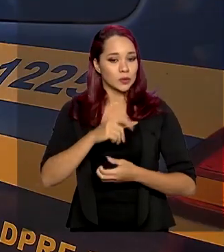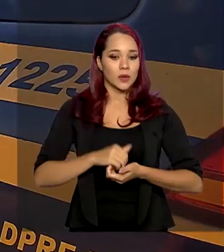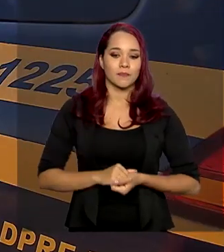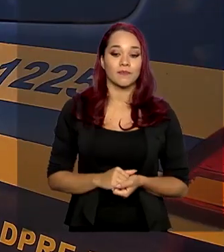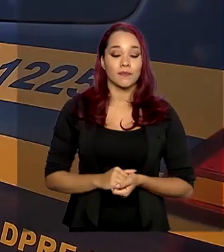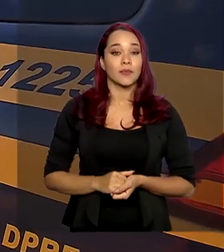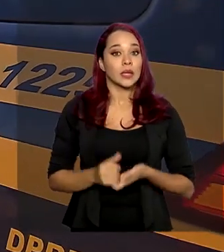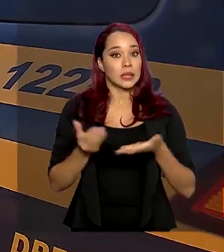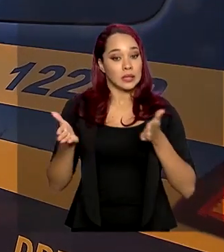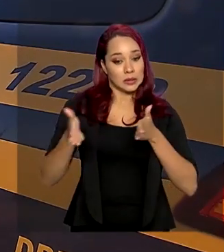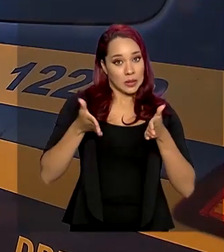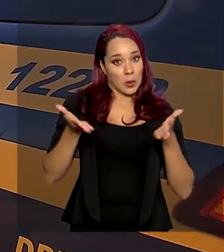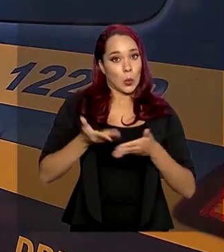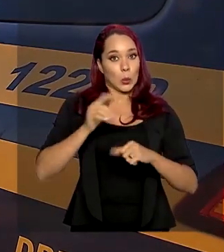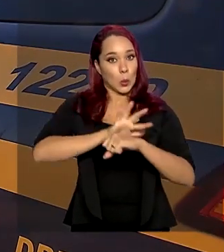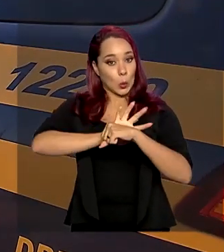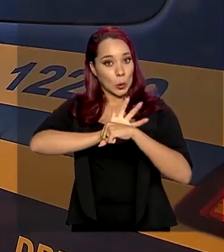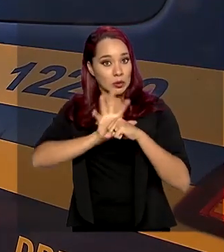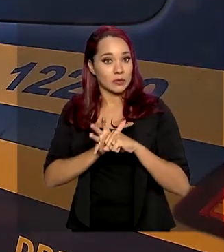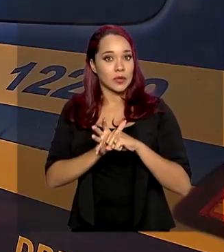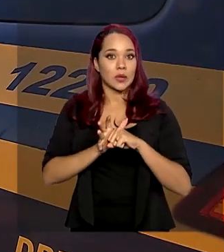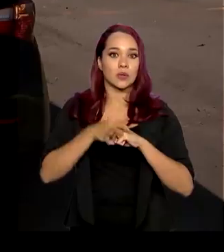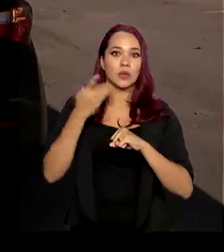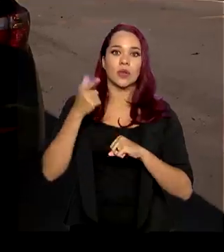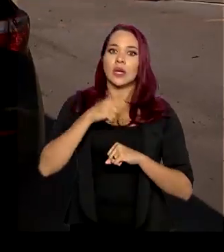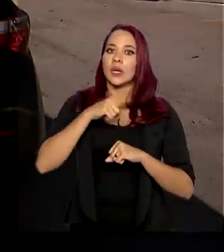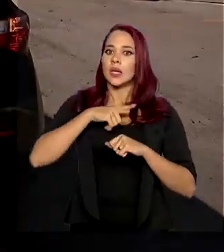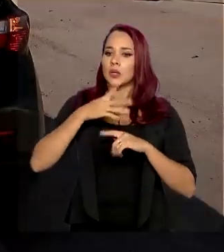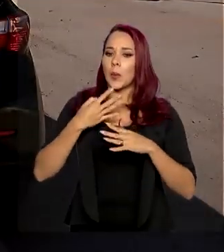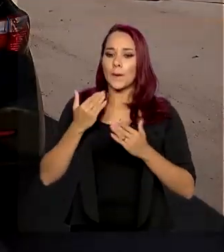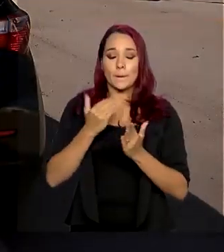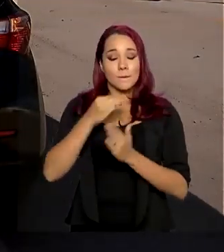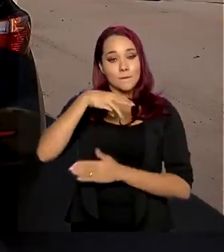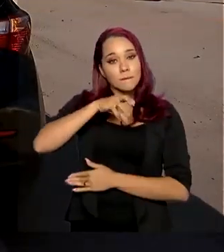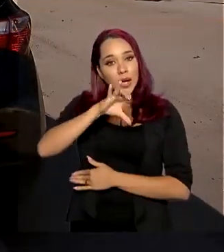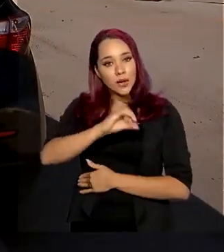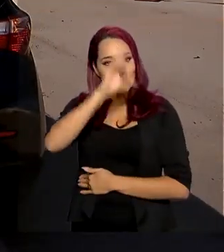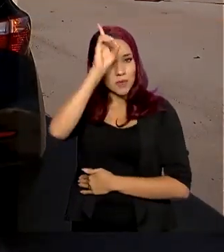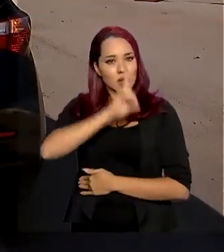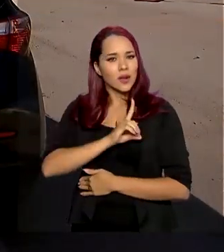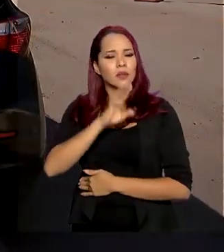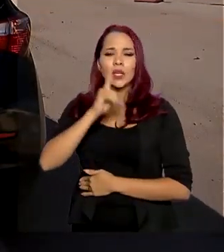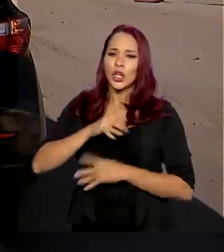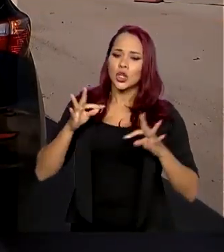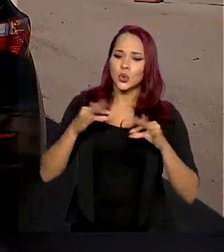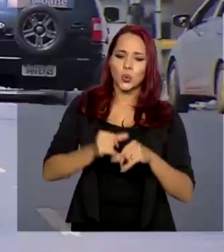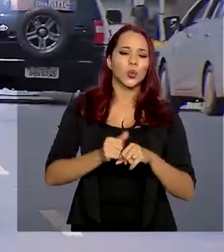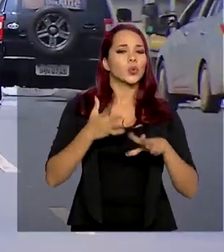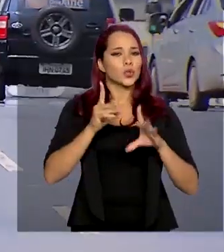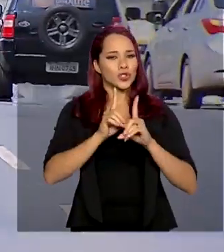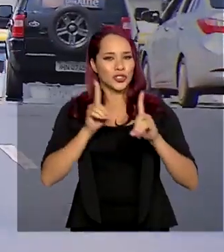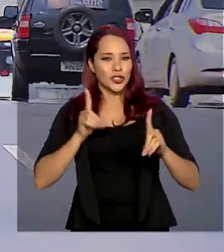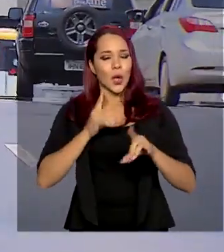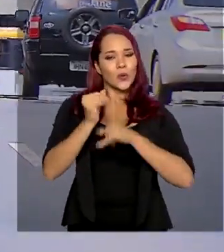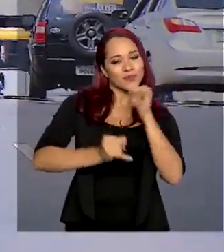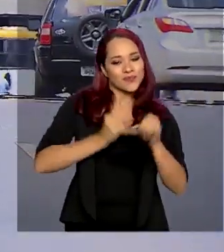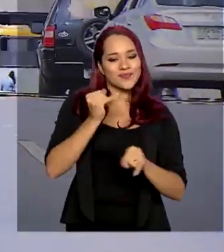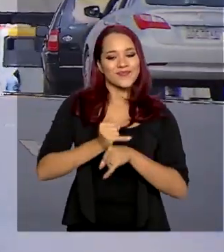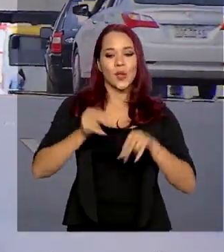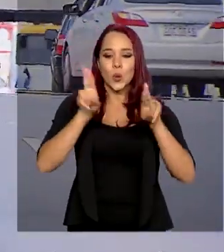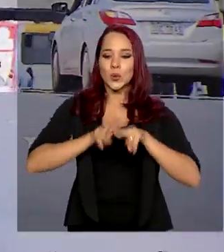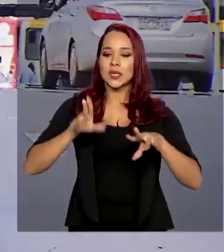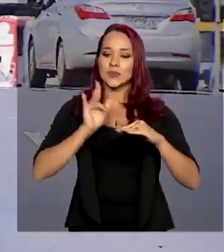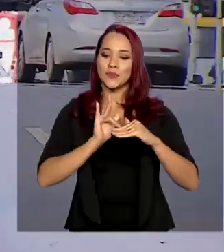E em tempos de coronavírus, a mobilização em torno do Maio Amarelo será toda digital, por meio das